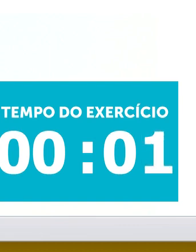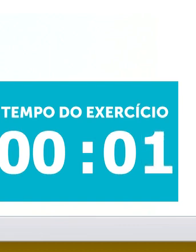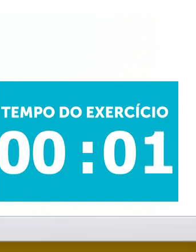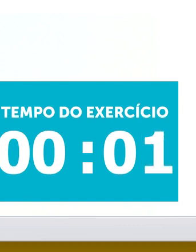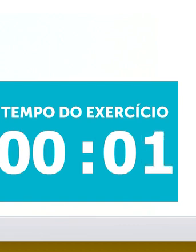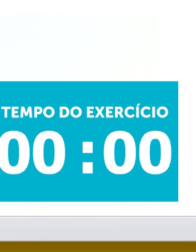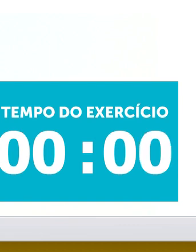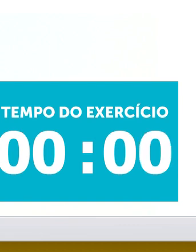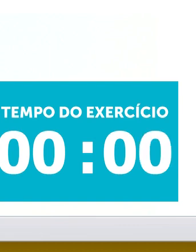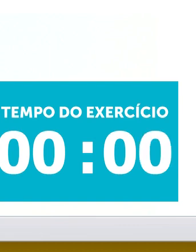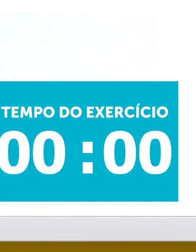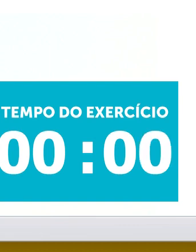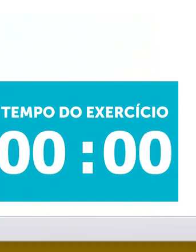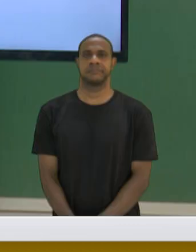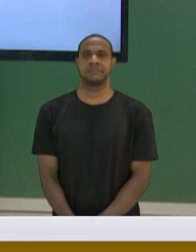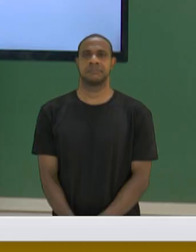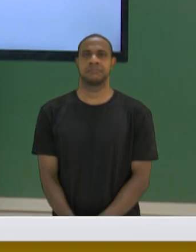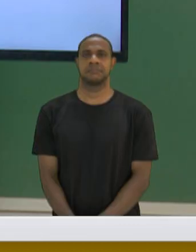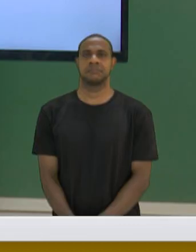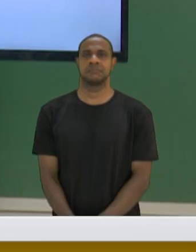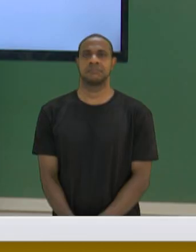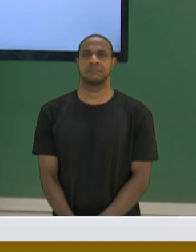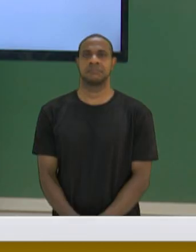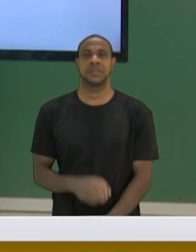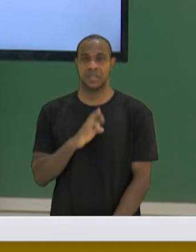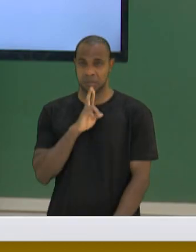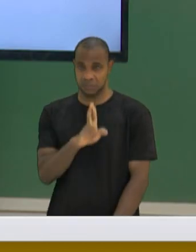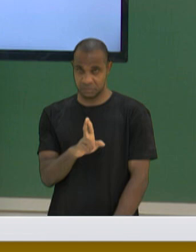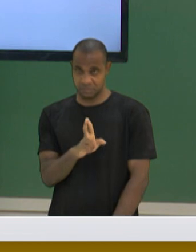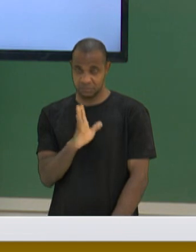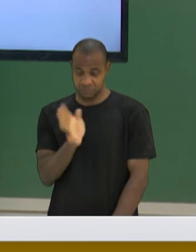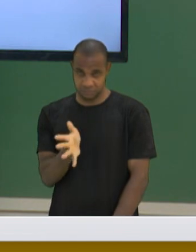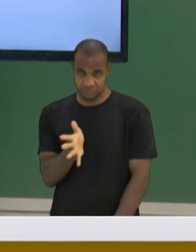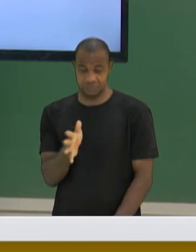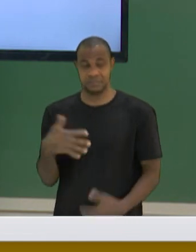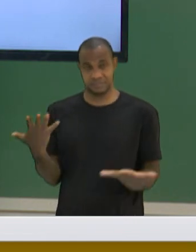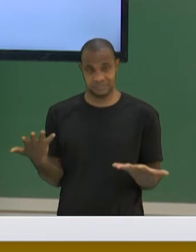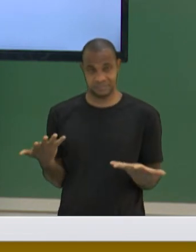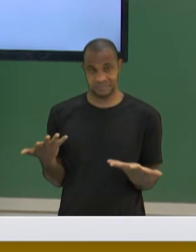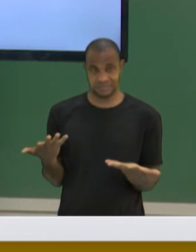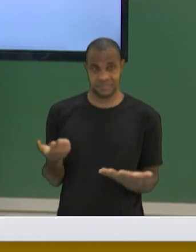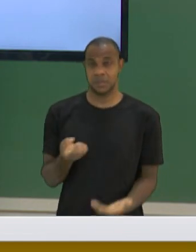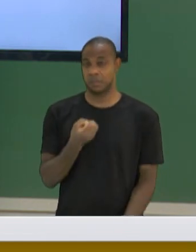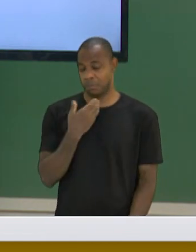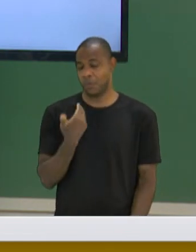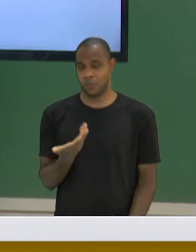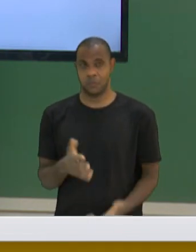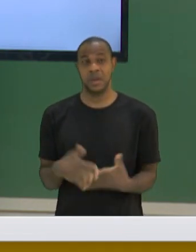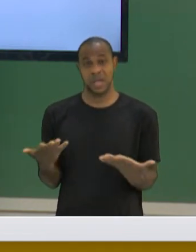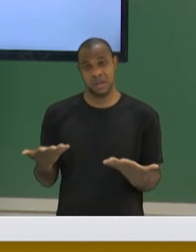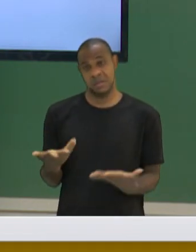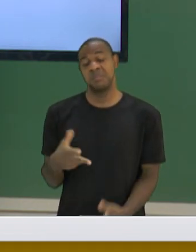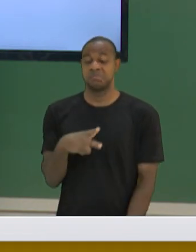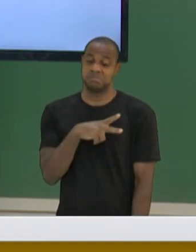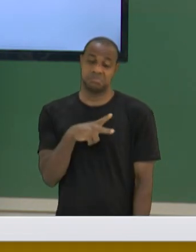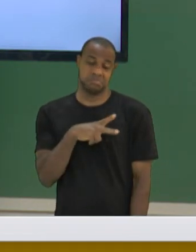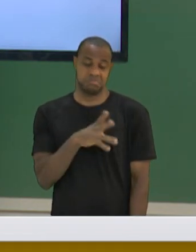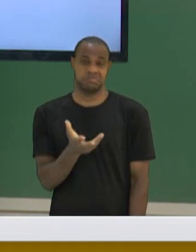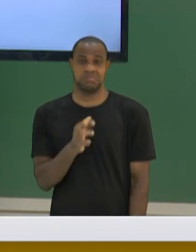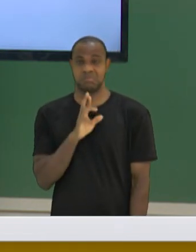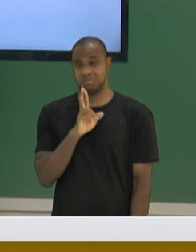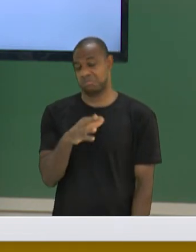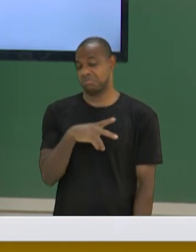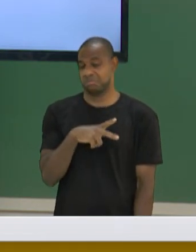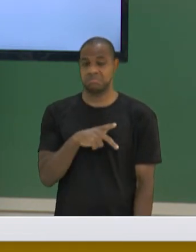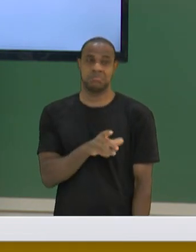E aí e respondeu ótimo essa é uma questão pessoal então não tem